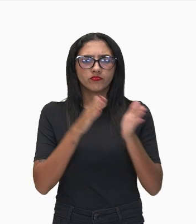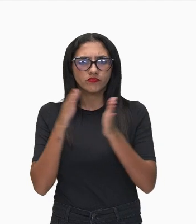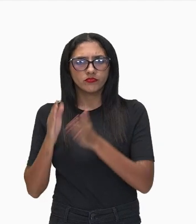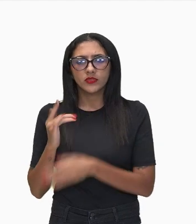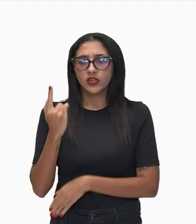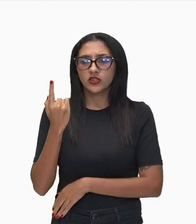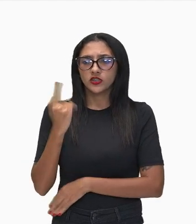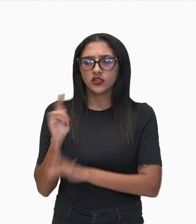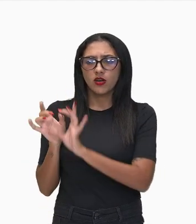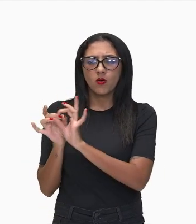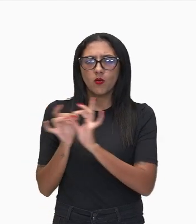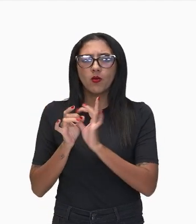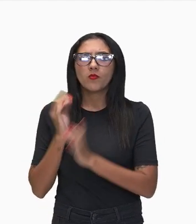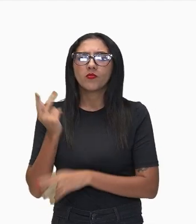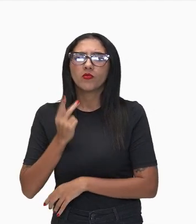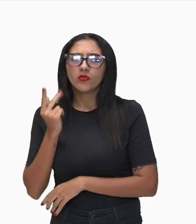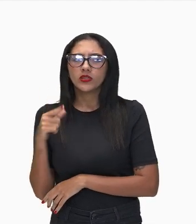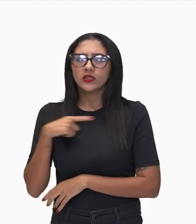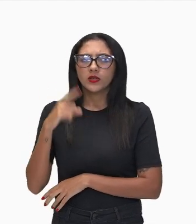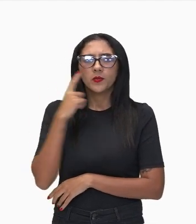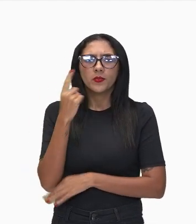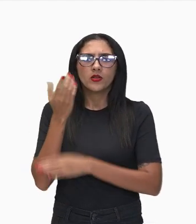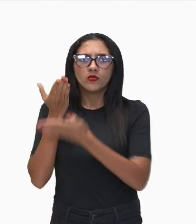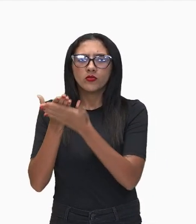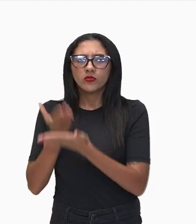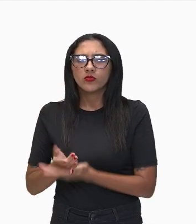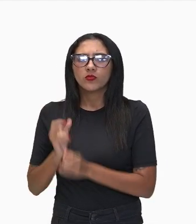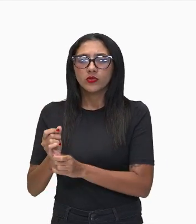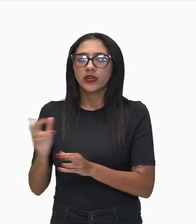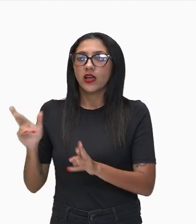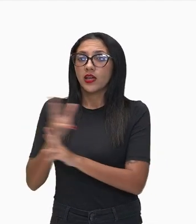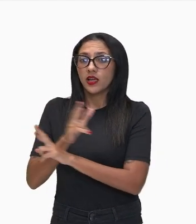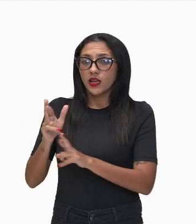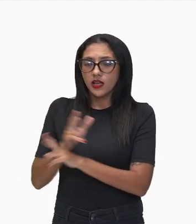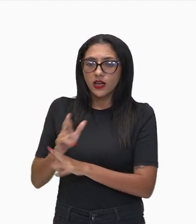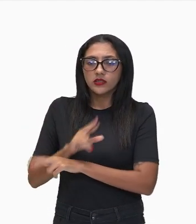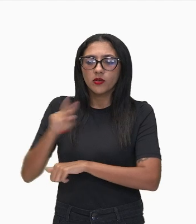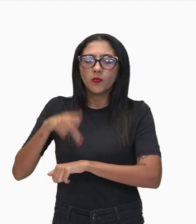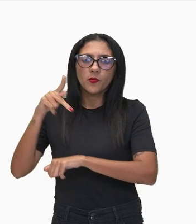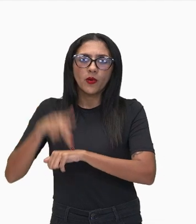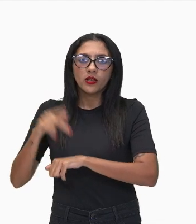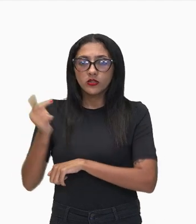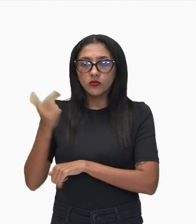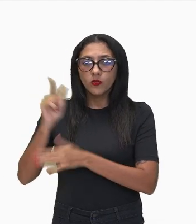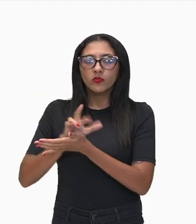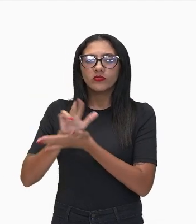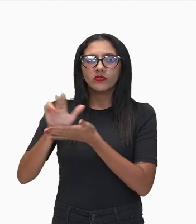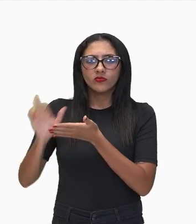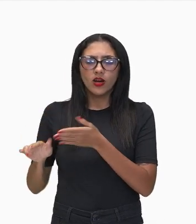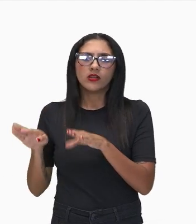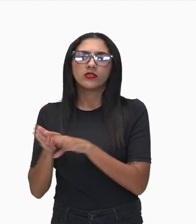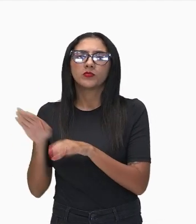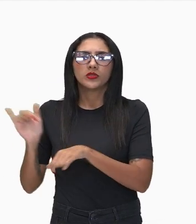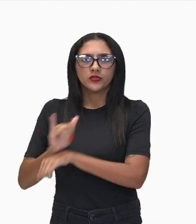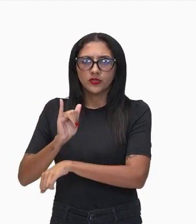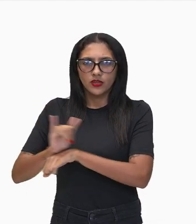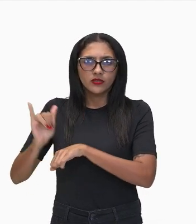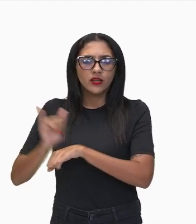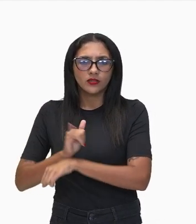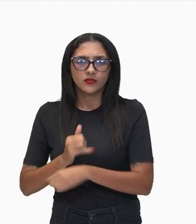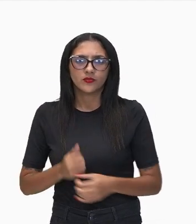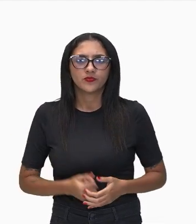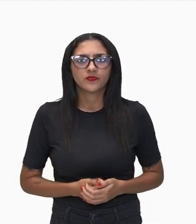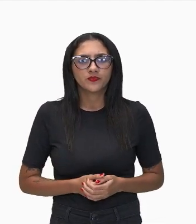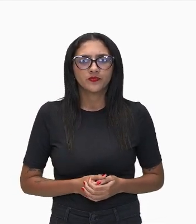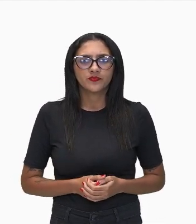as relações e as estratégias de poder entre diferentes países. Então, essa imagem